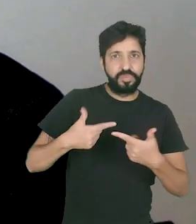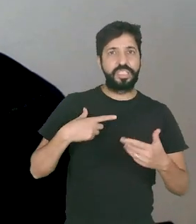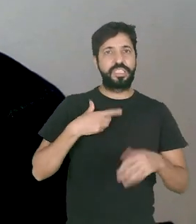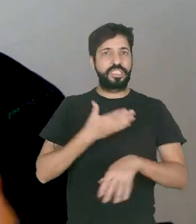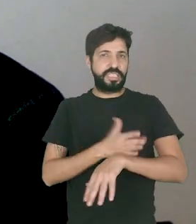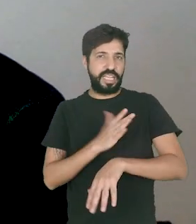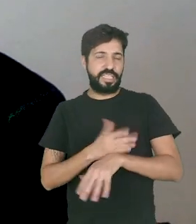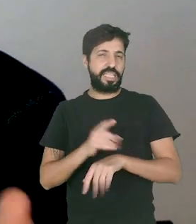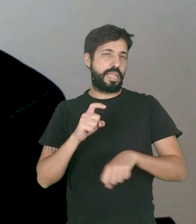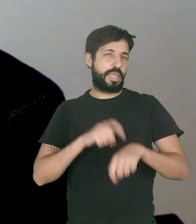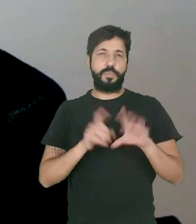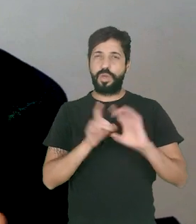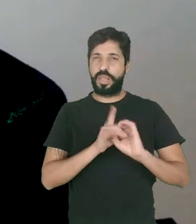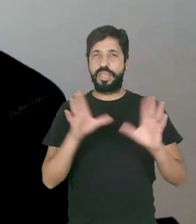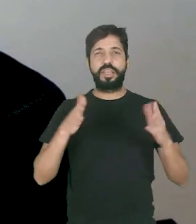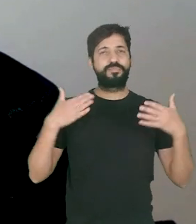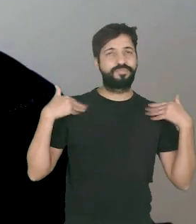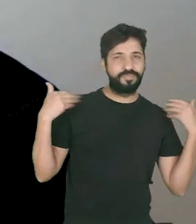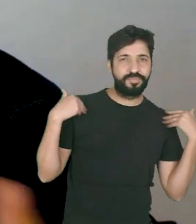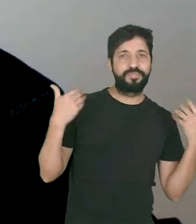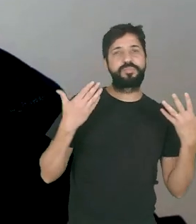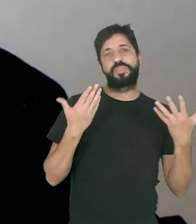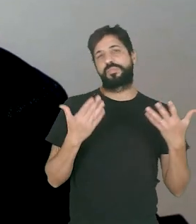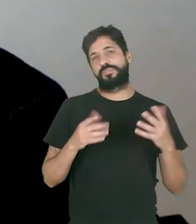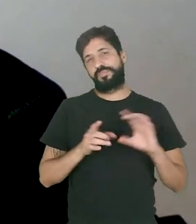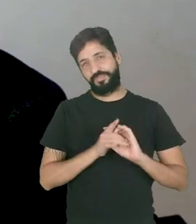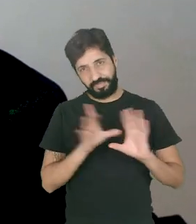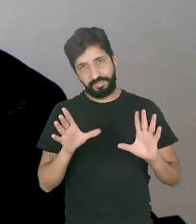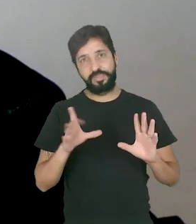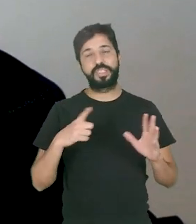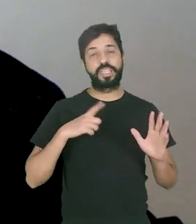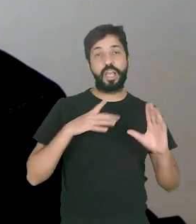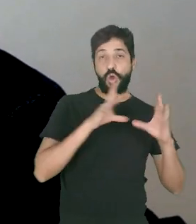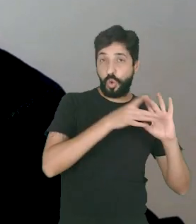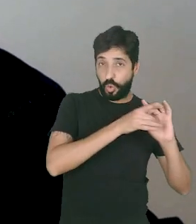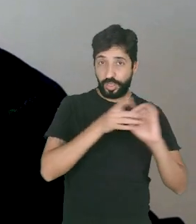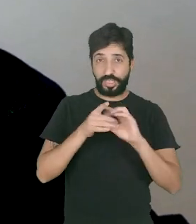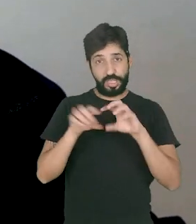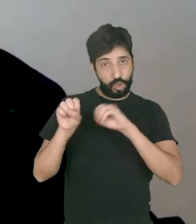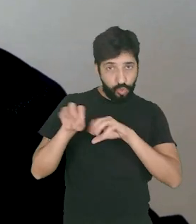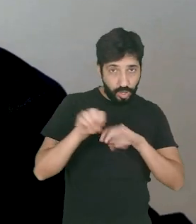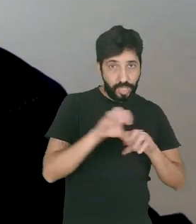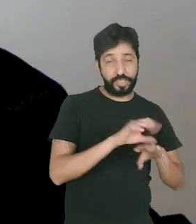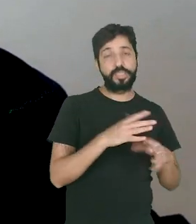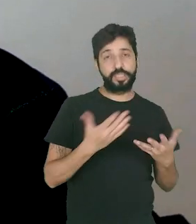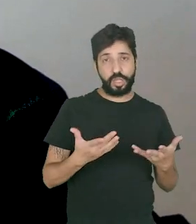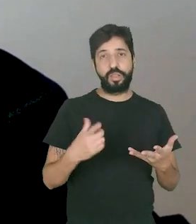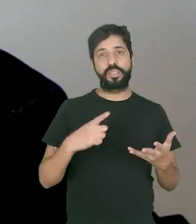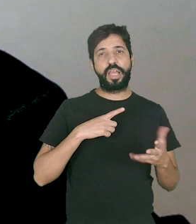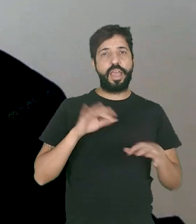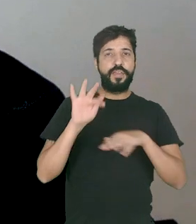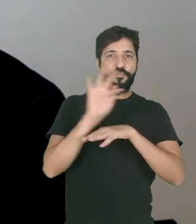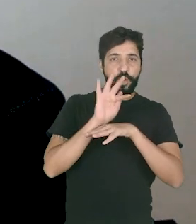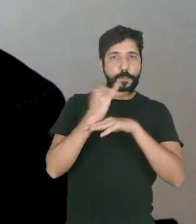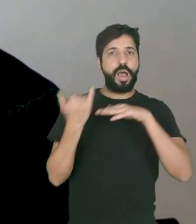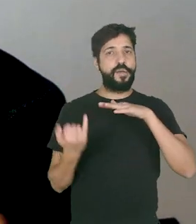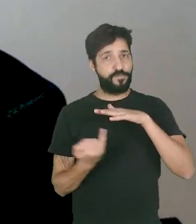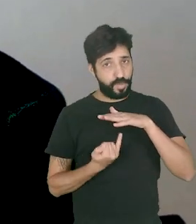tempo livre, recreativas, lazer ou hobby, práticas em contexto socioeducativo, seja em perspectiva formal ou não